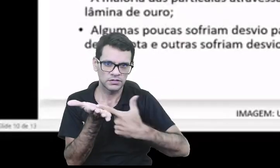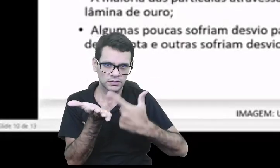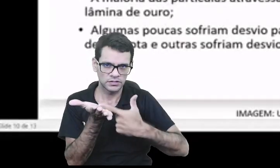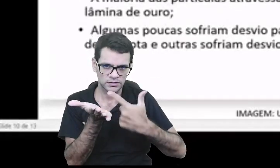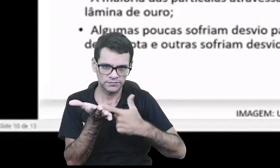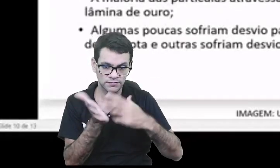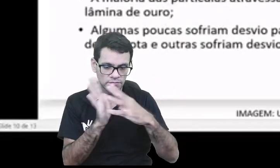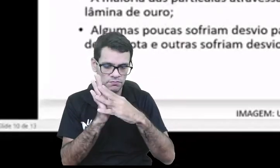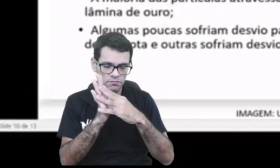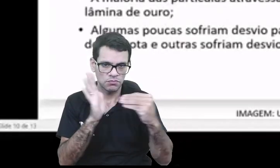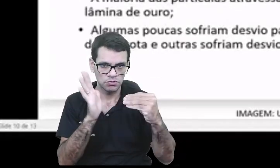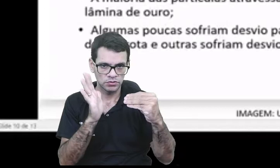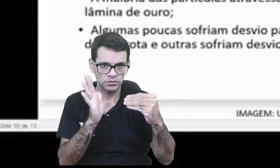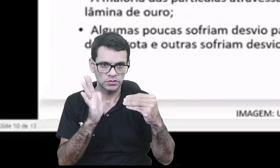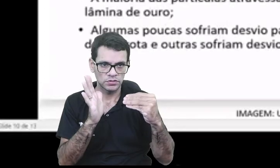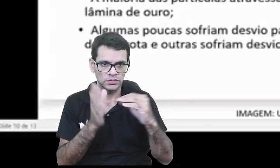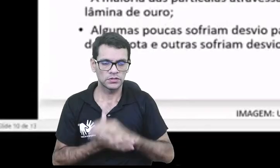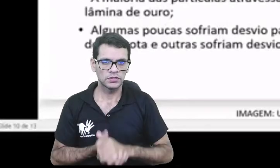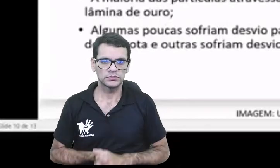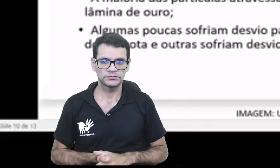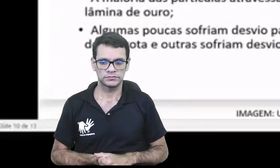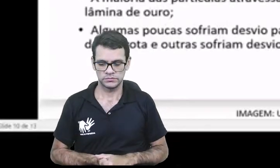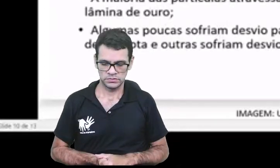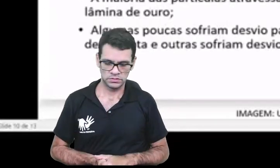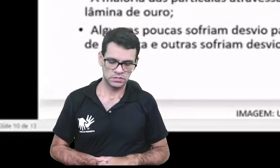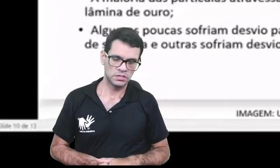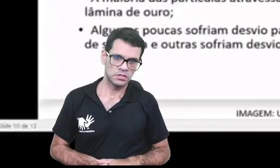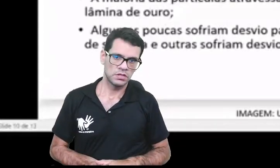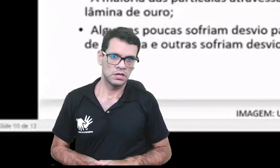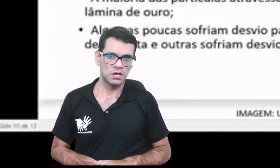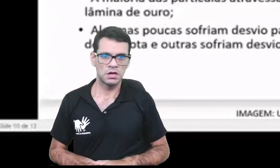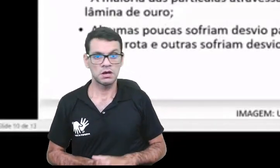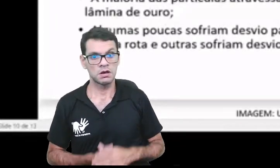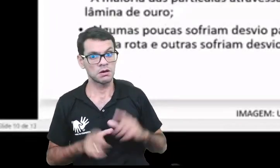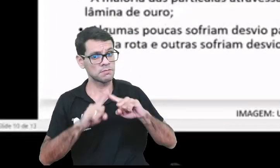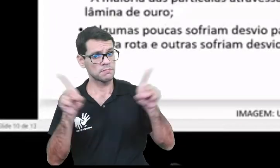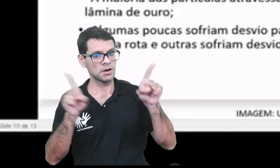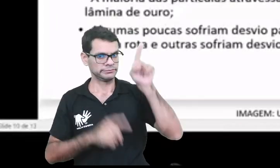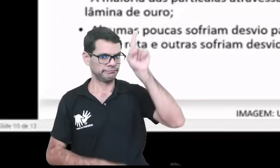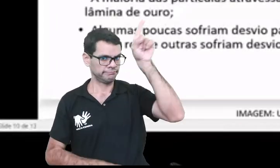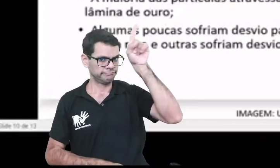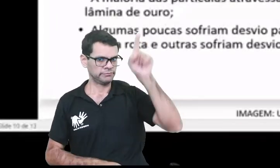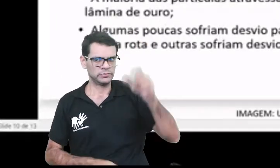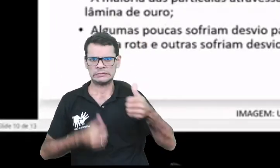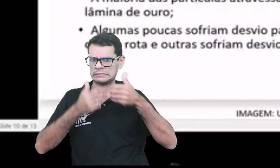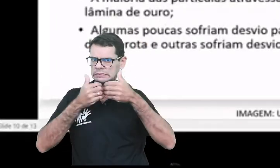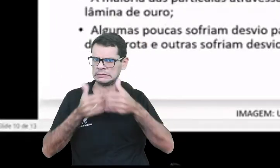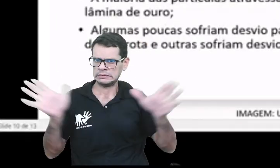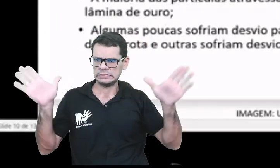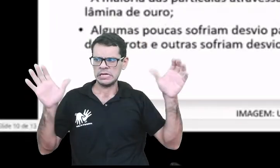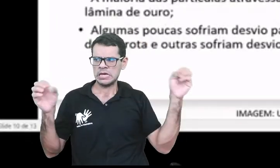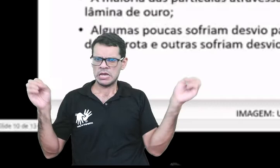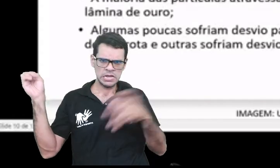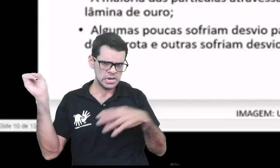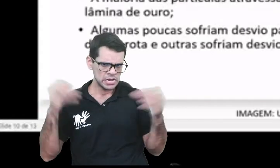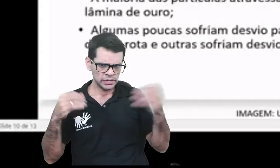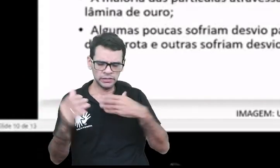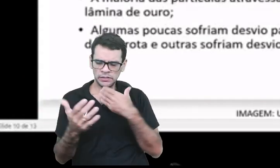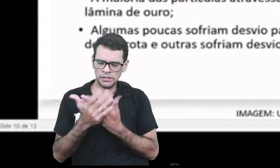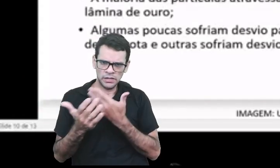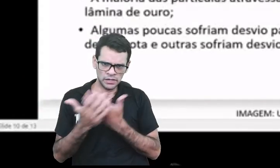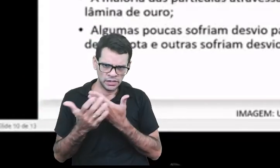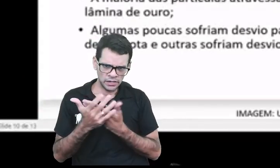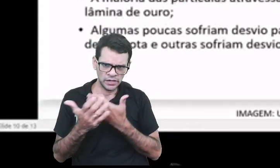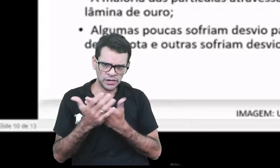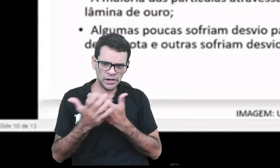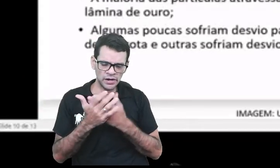moderno. Hoje em dia ele não é tão moderno mais. Mas ele abriu muitas portas, porque nessa época a gente estava estudando radioatividade,